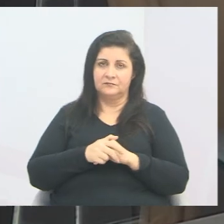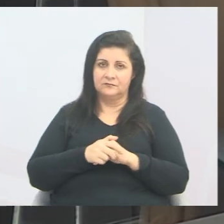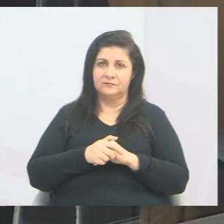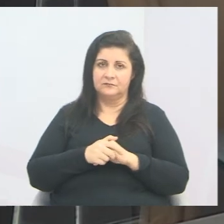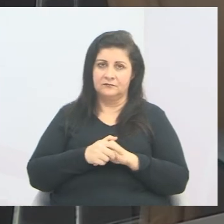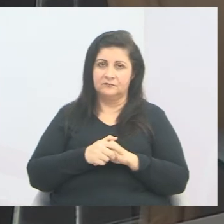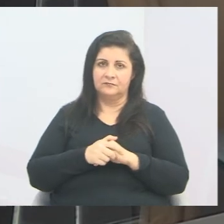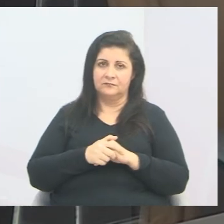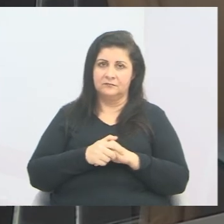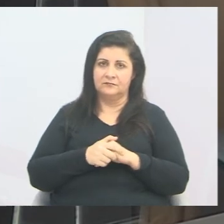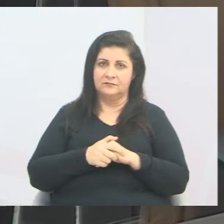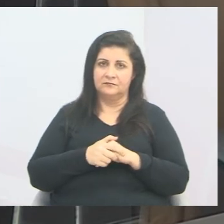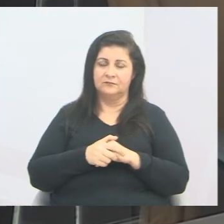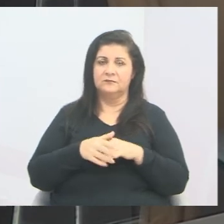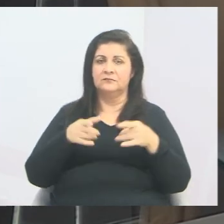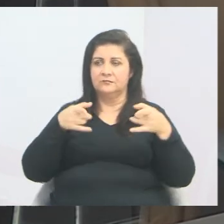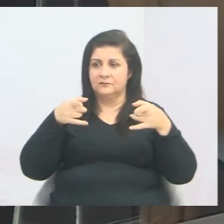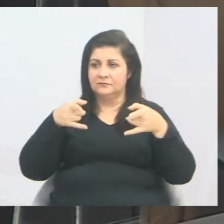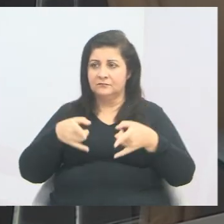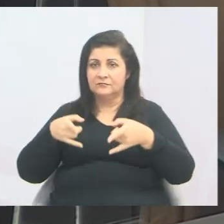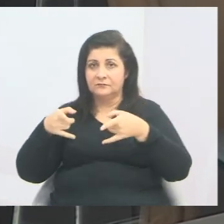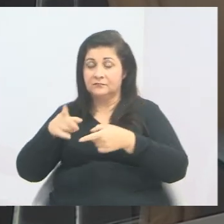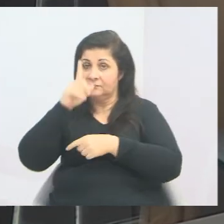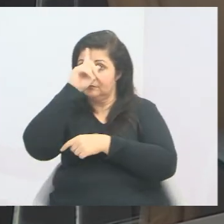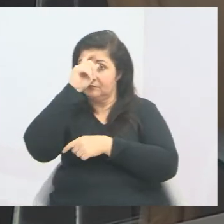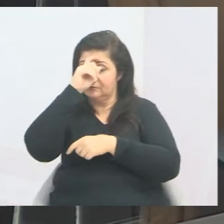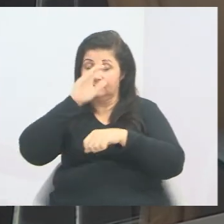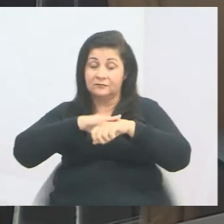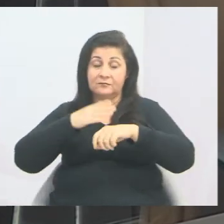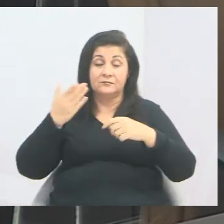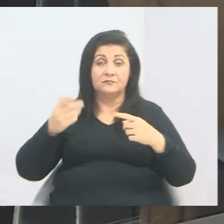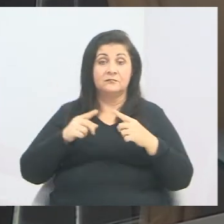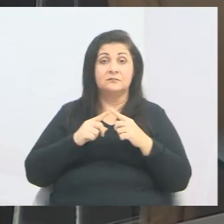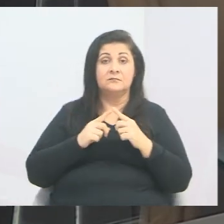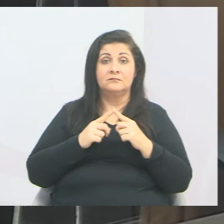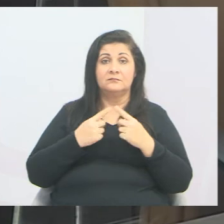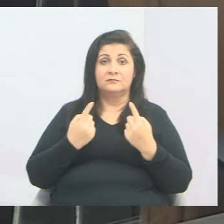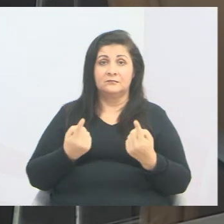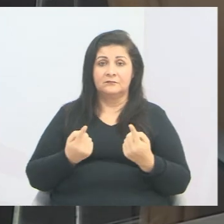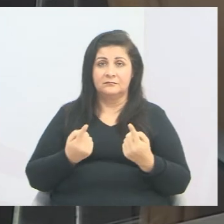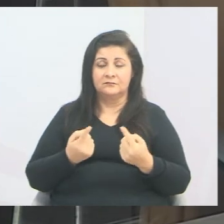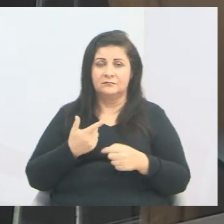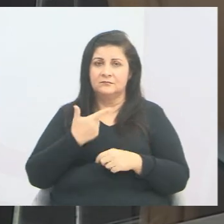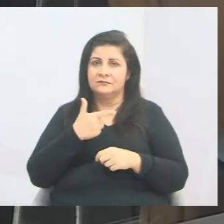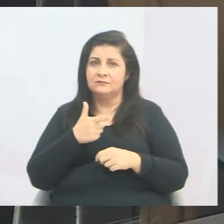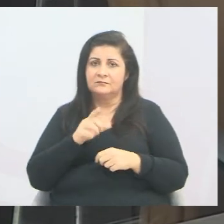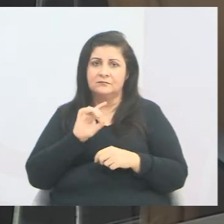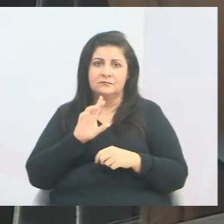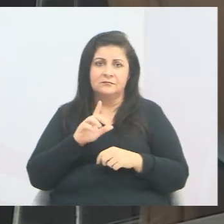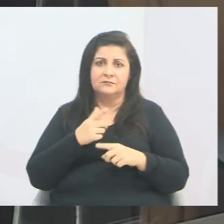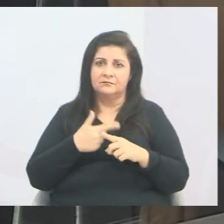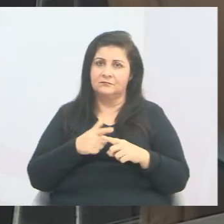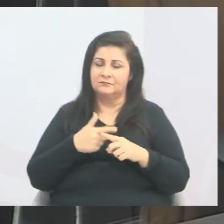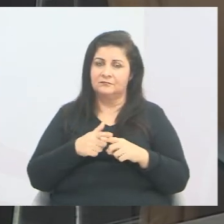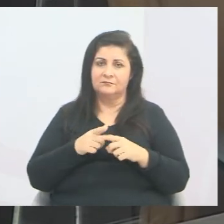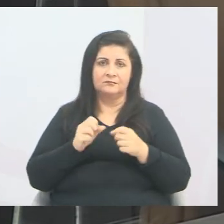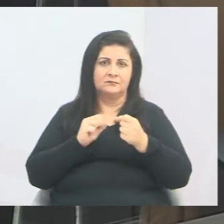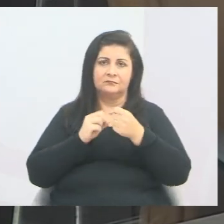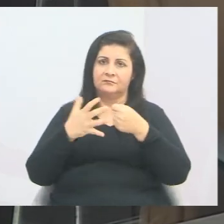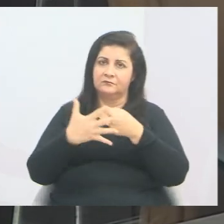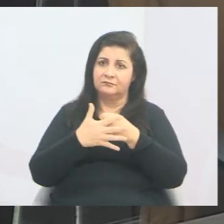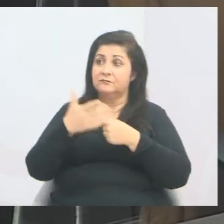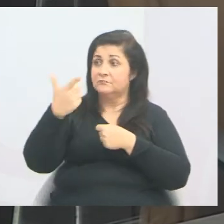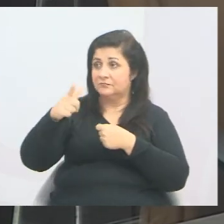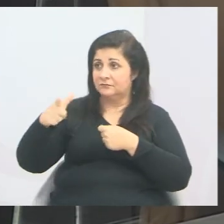foram aumentados para socorrer essas vítimas, porém, volto a dizer, nós não temos só problemas de Covid no município, nós temos